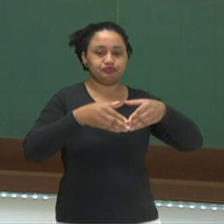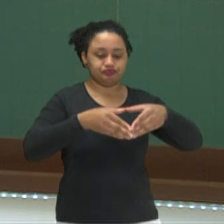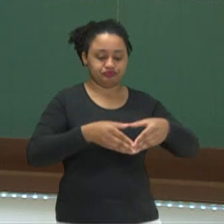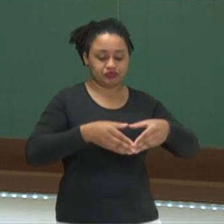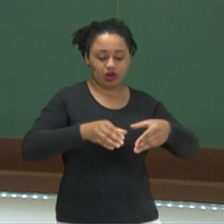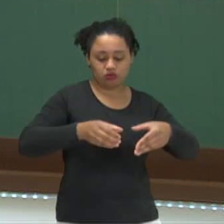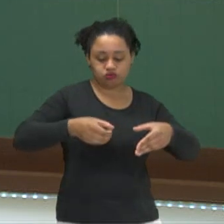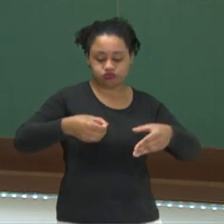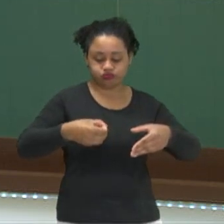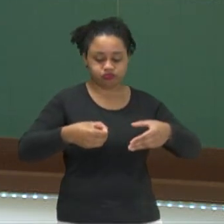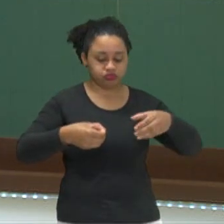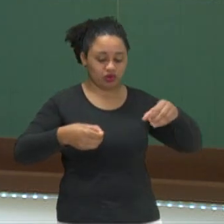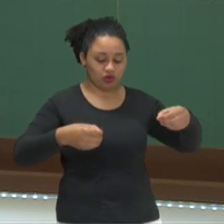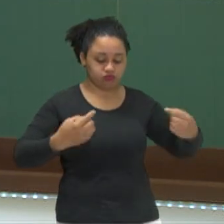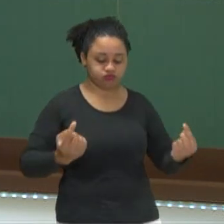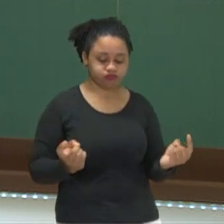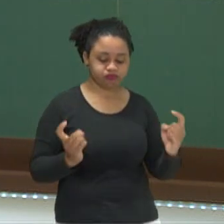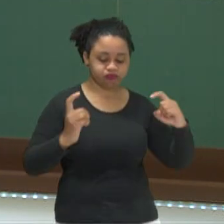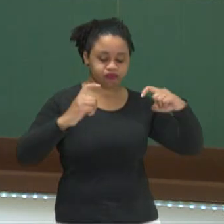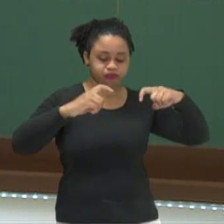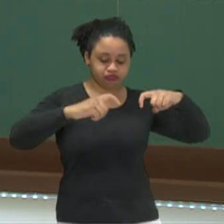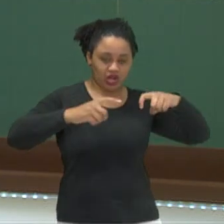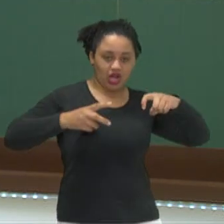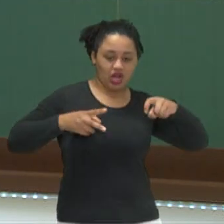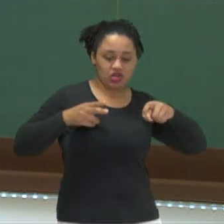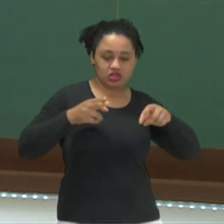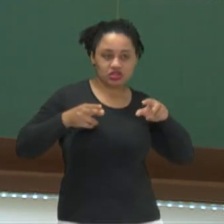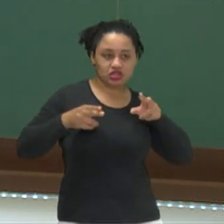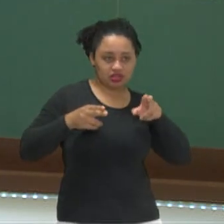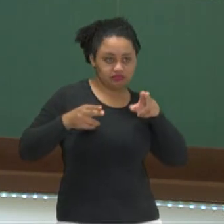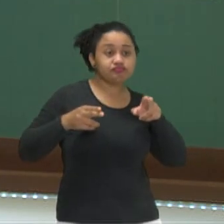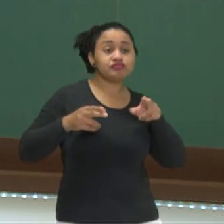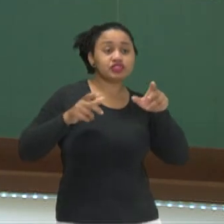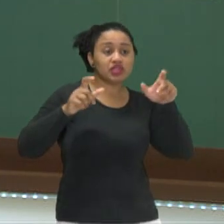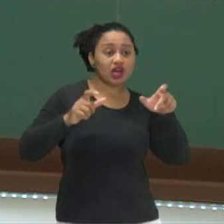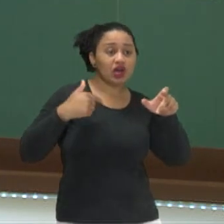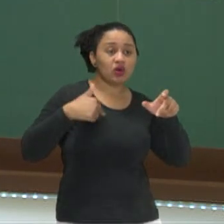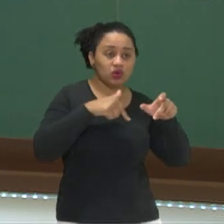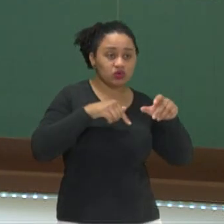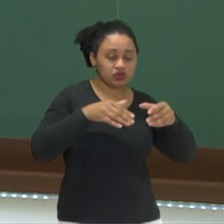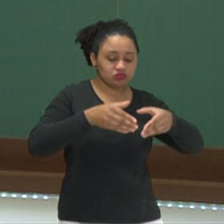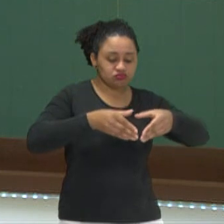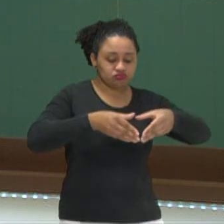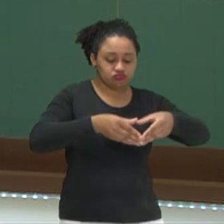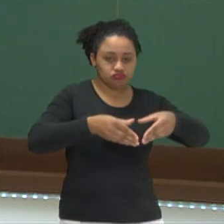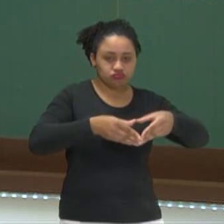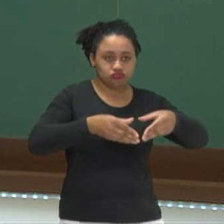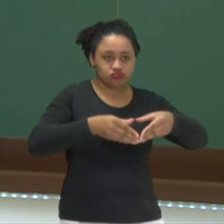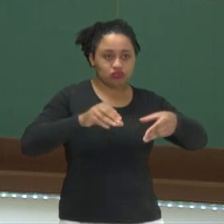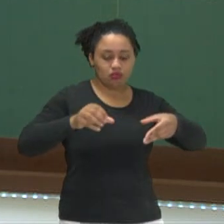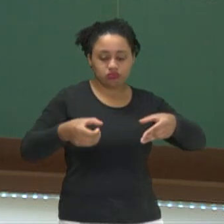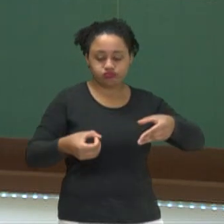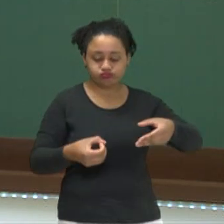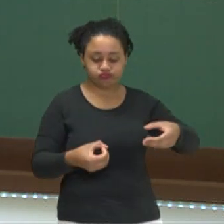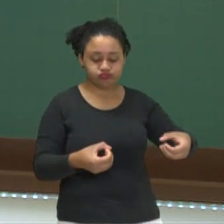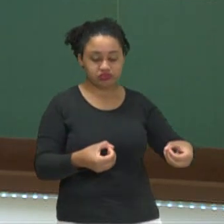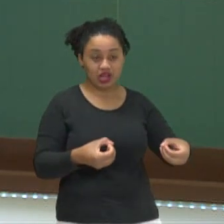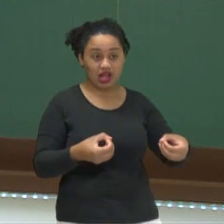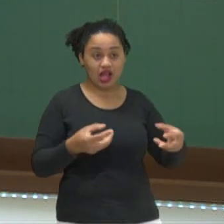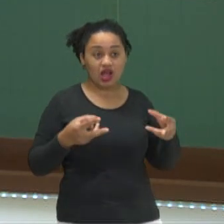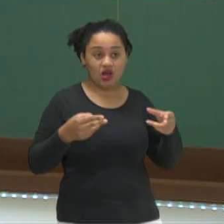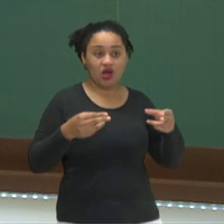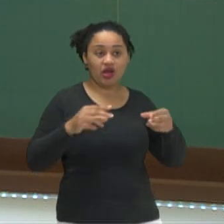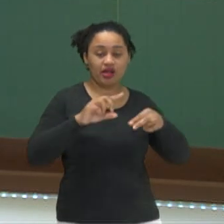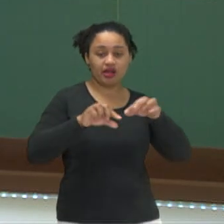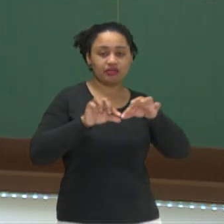Então, nessa região onde há a comunicação entre os ovários e o útero, o médico corta e